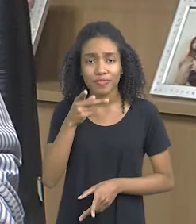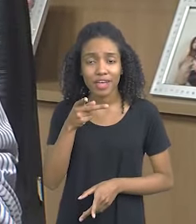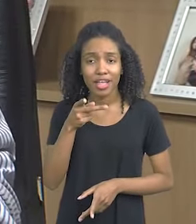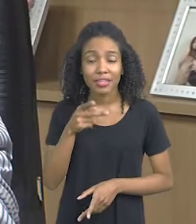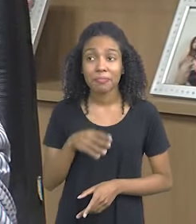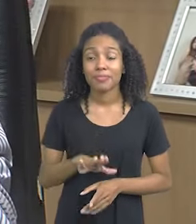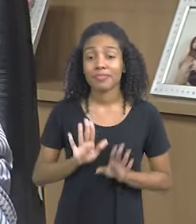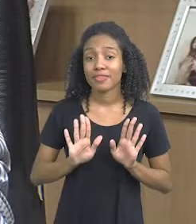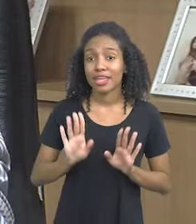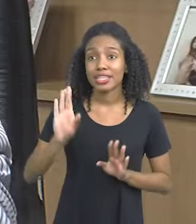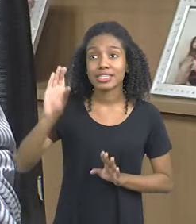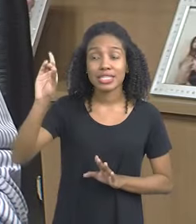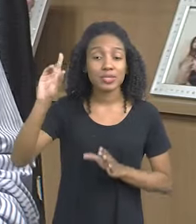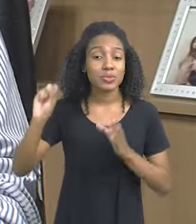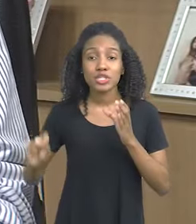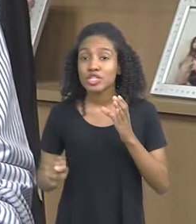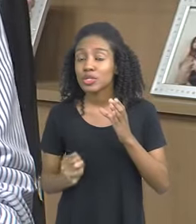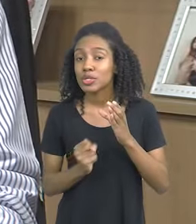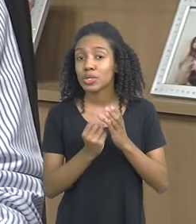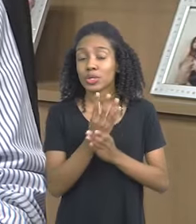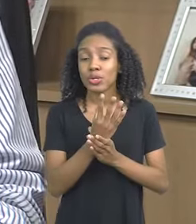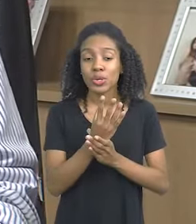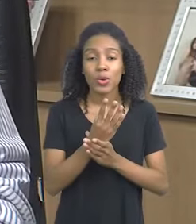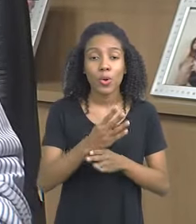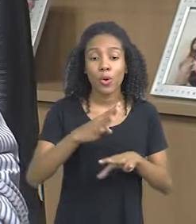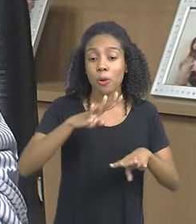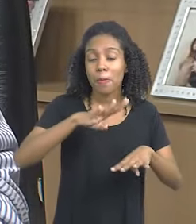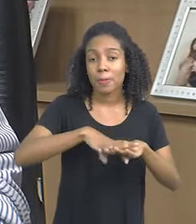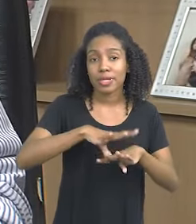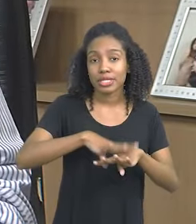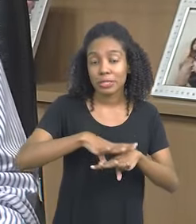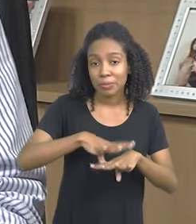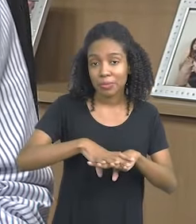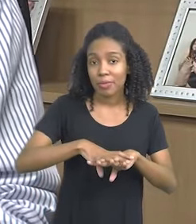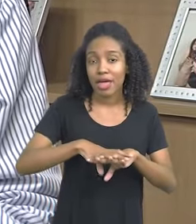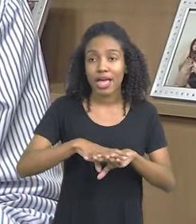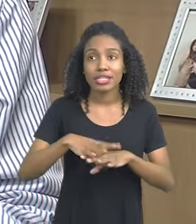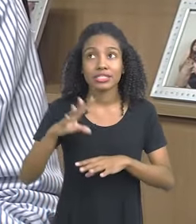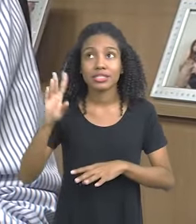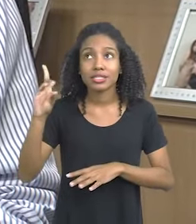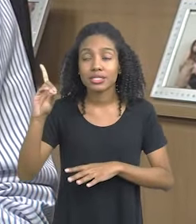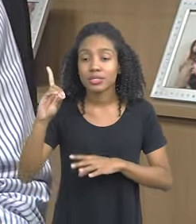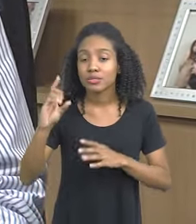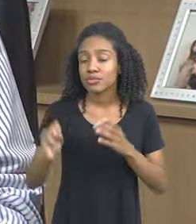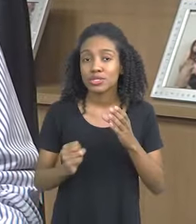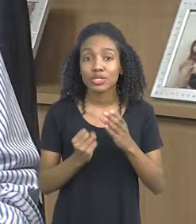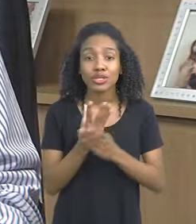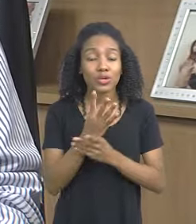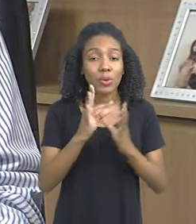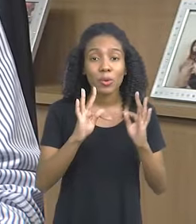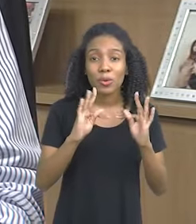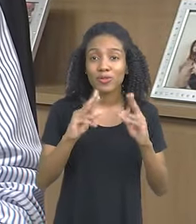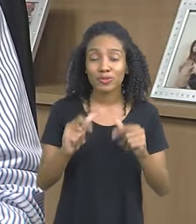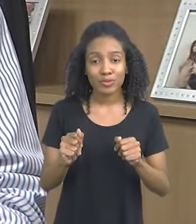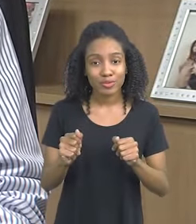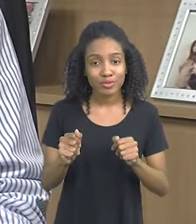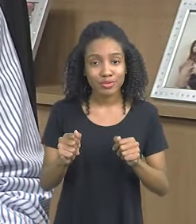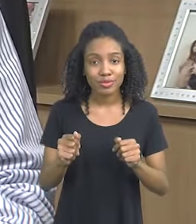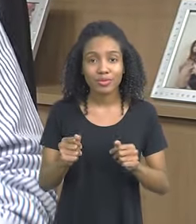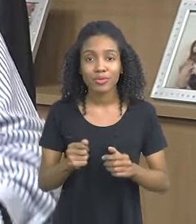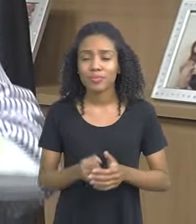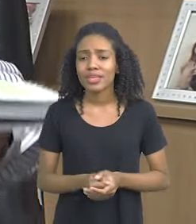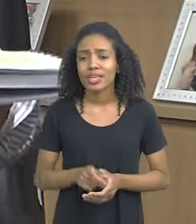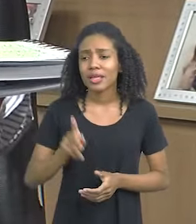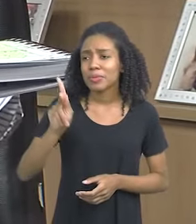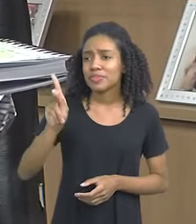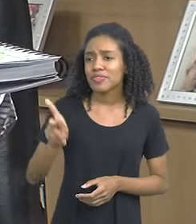Basta você ver a questão da ciência, que um fala usa coronavírus, ou outro, ou melhor, o remédio contra coronavírus,